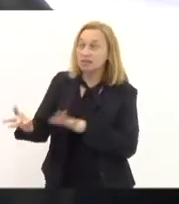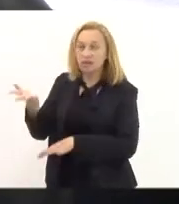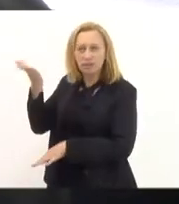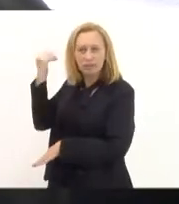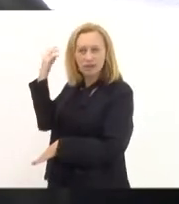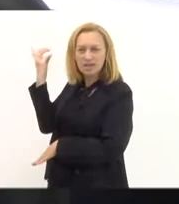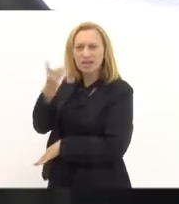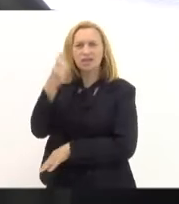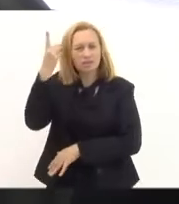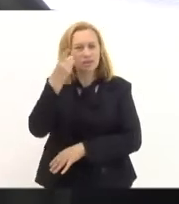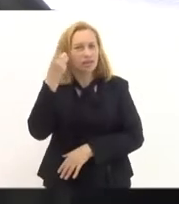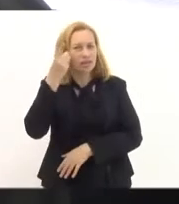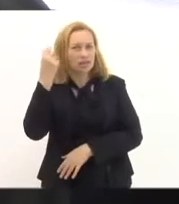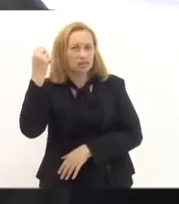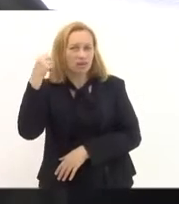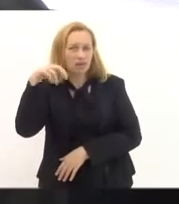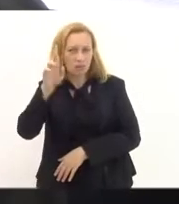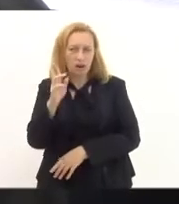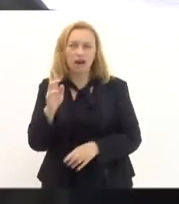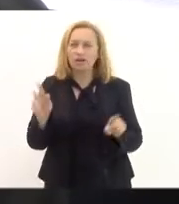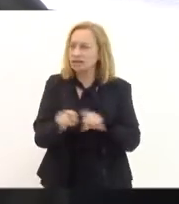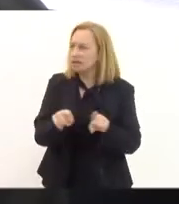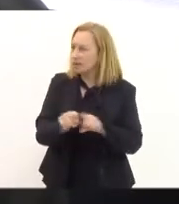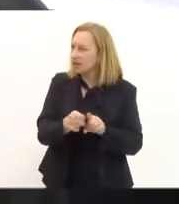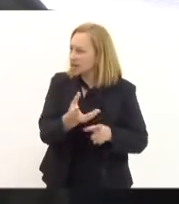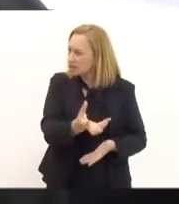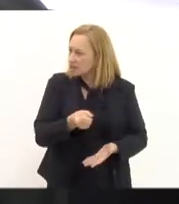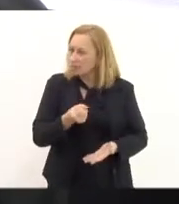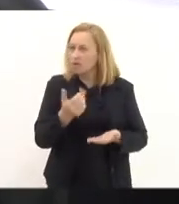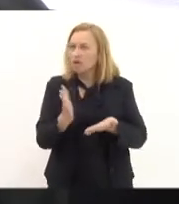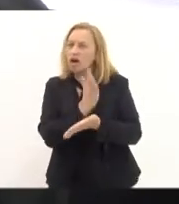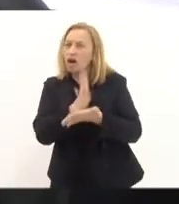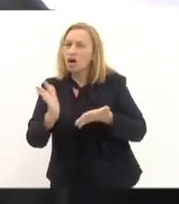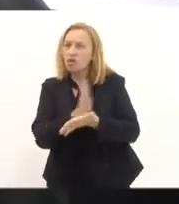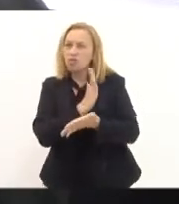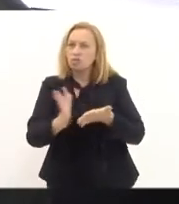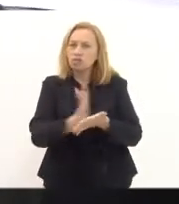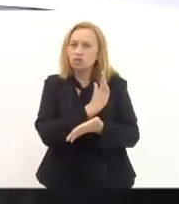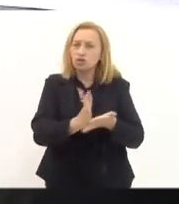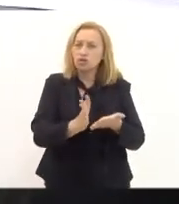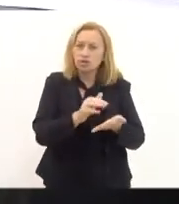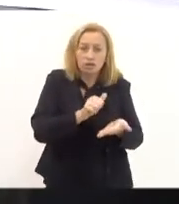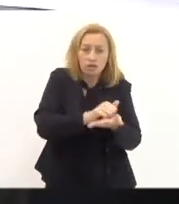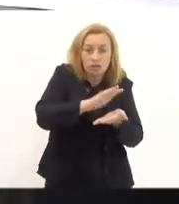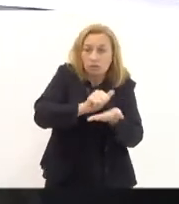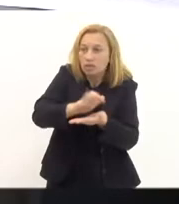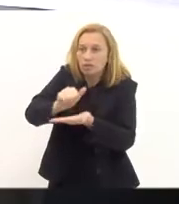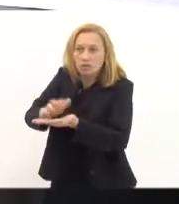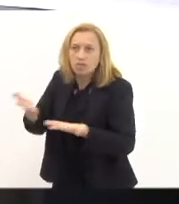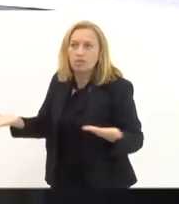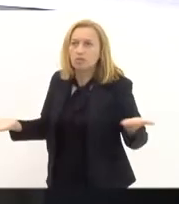mar deve ter recebeu também tá todo mundo aí alguns membros um processo de demissão